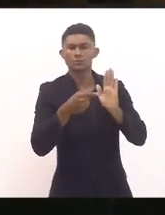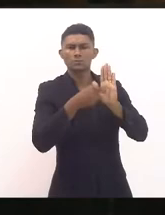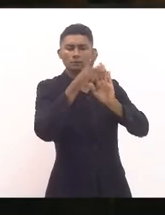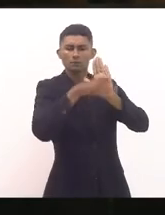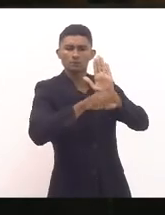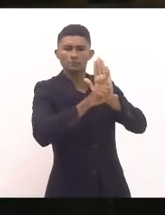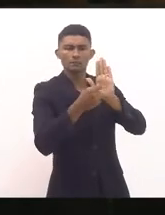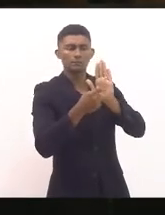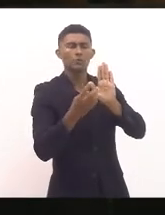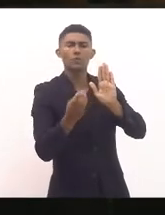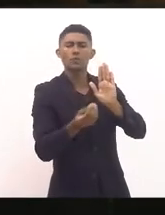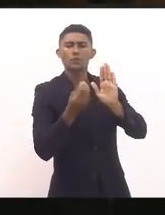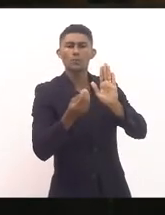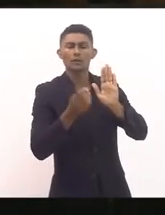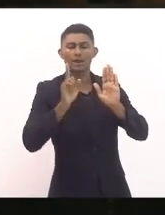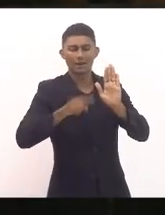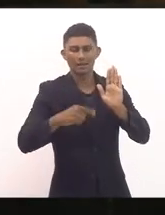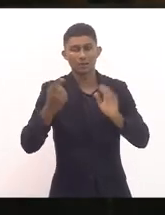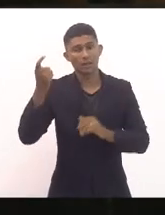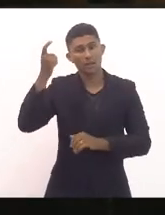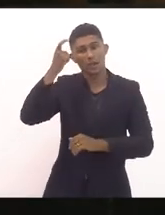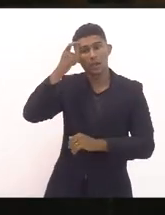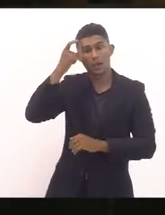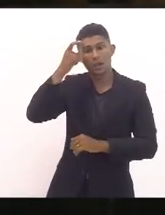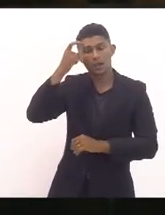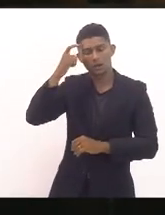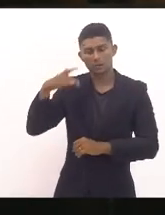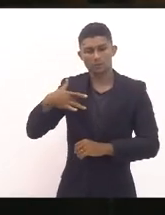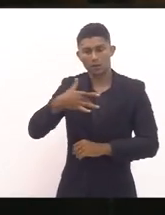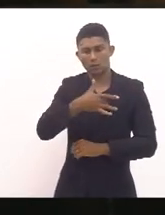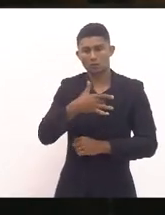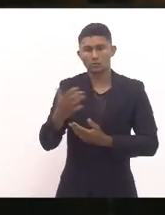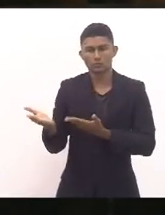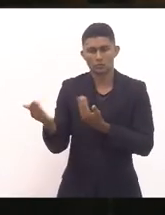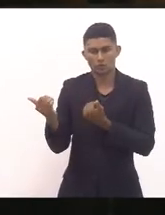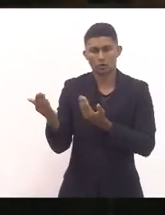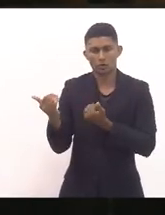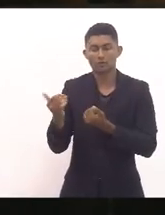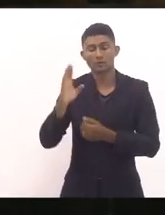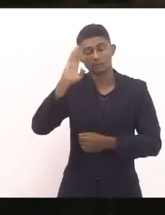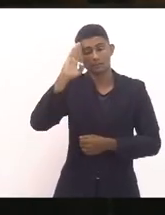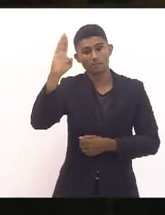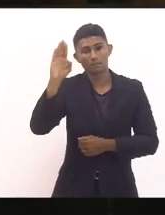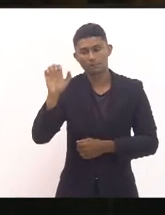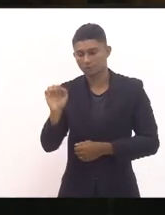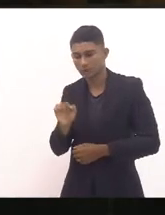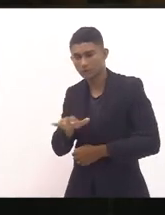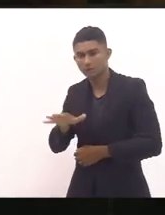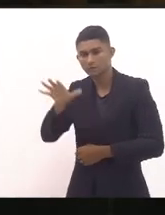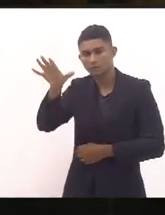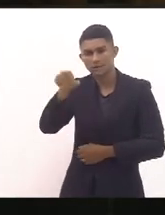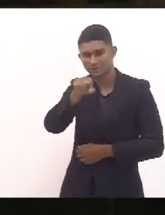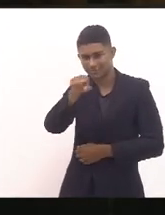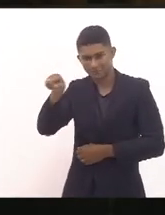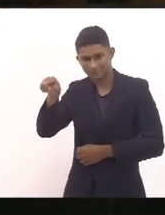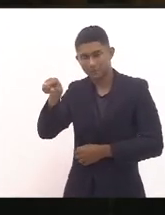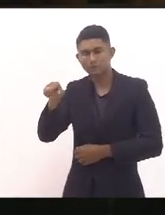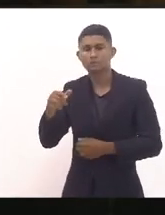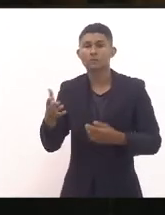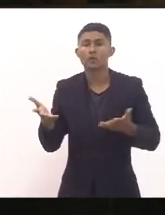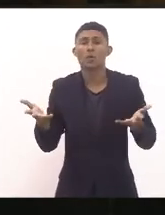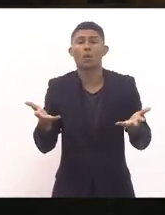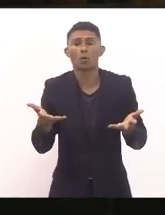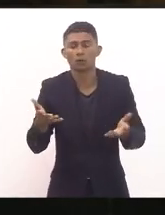de acolhimento em saúde mental para a juventude, em especial das favelas e periferias, que hoje se encontram numa